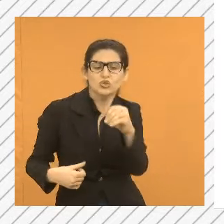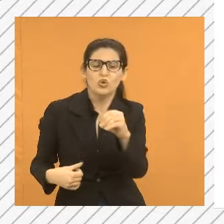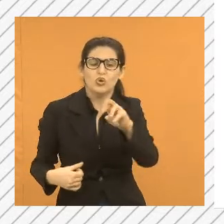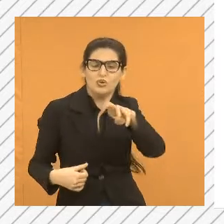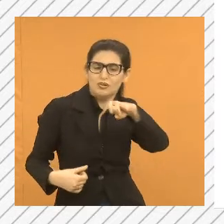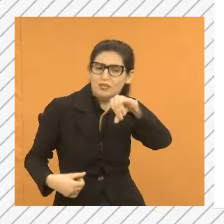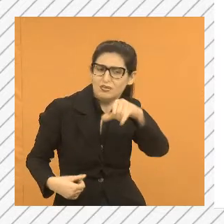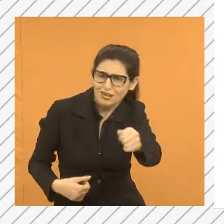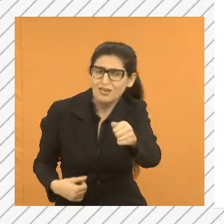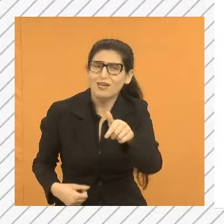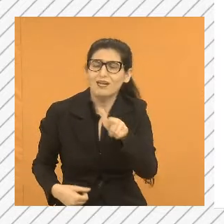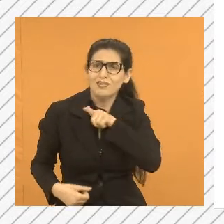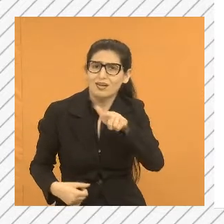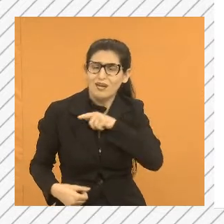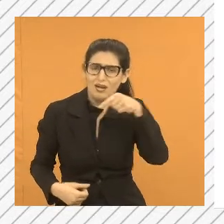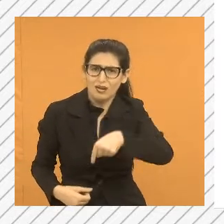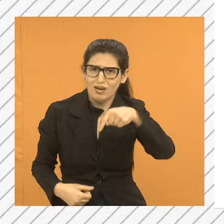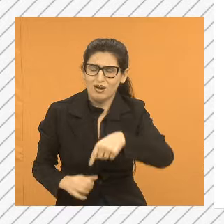tivemos aqui